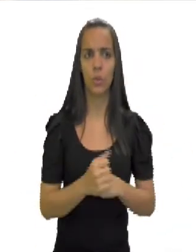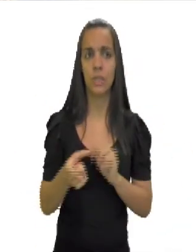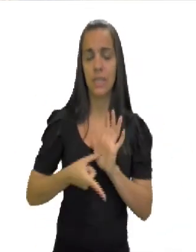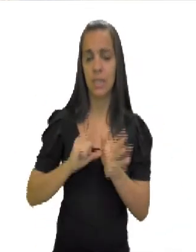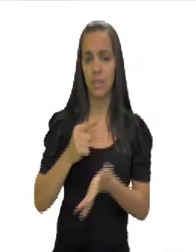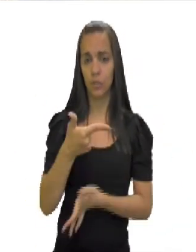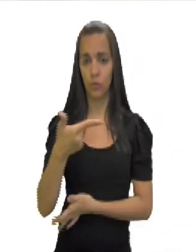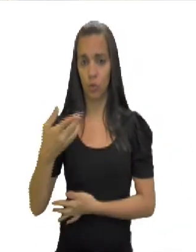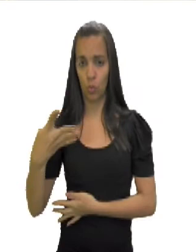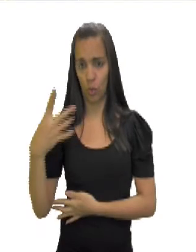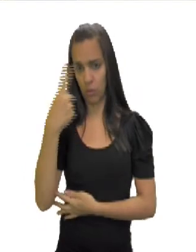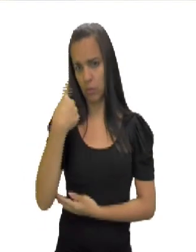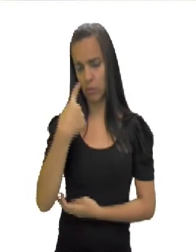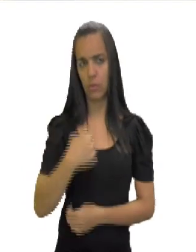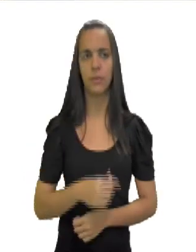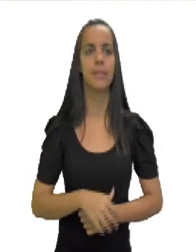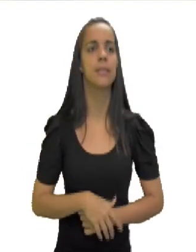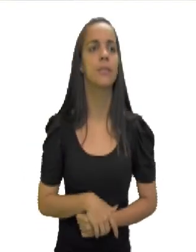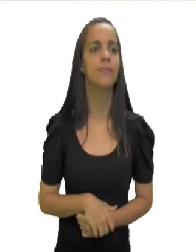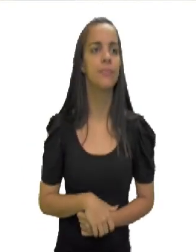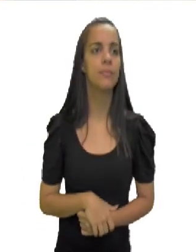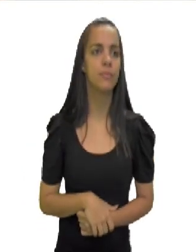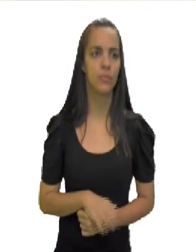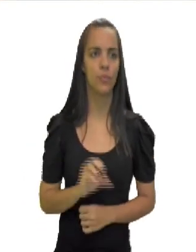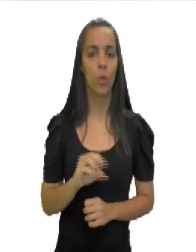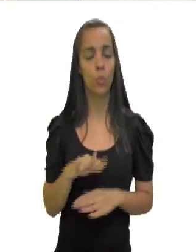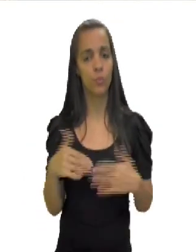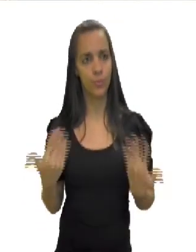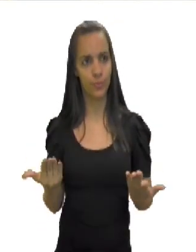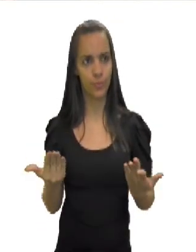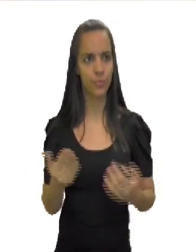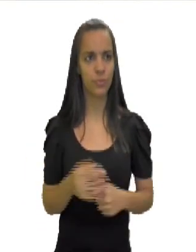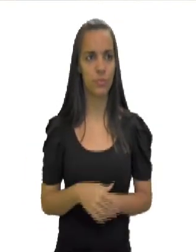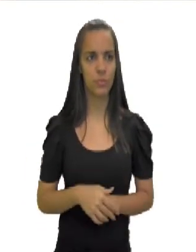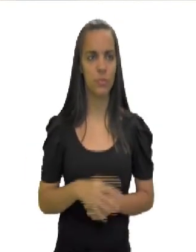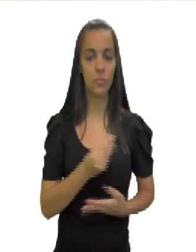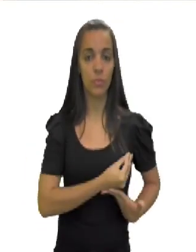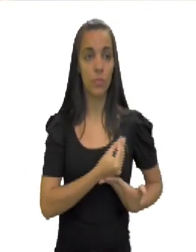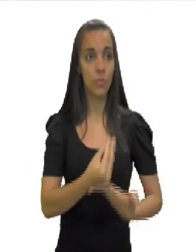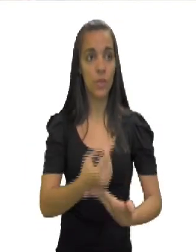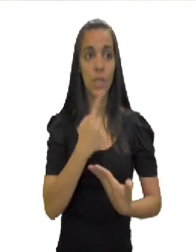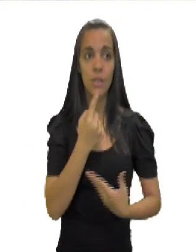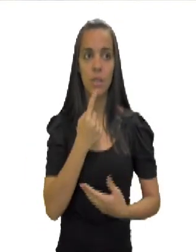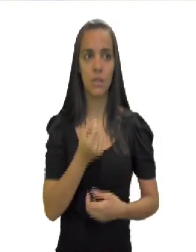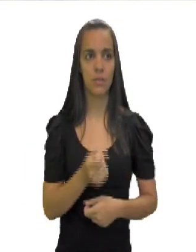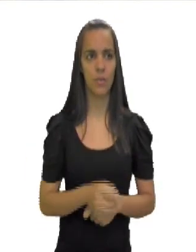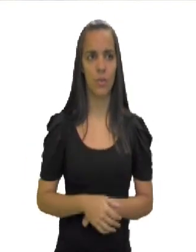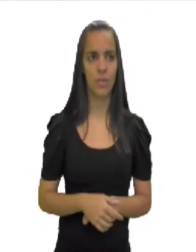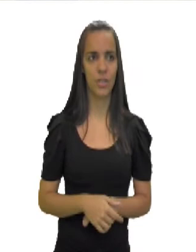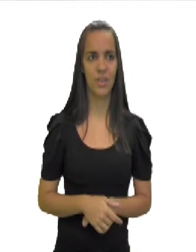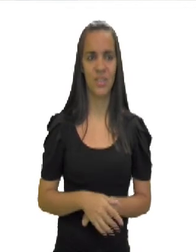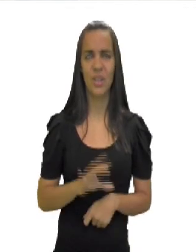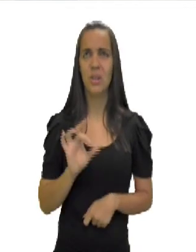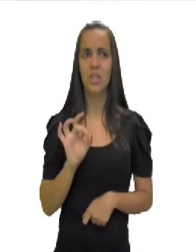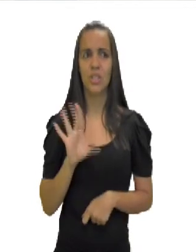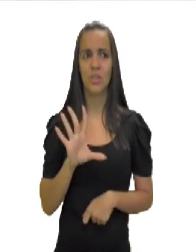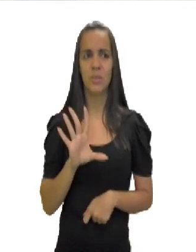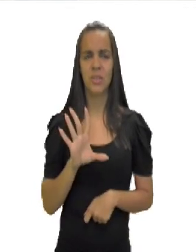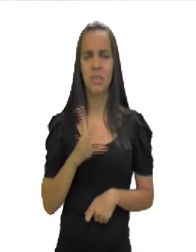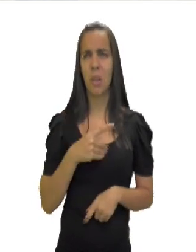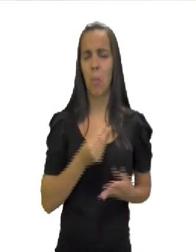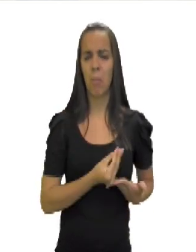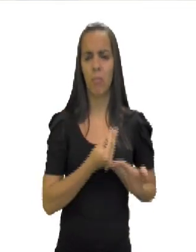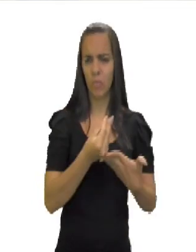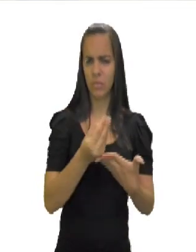últimas 24 horas. Ou seja, doar sangue não é um gesto